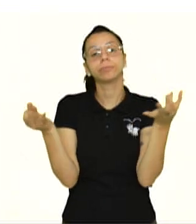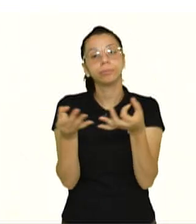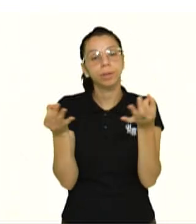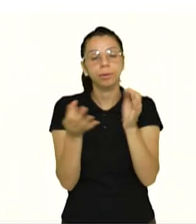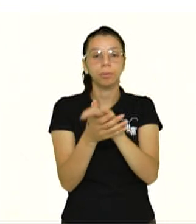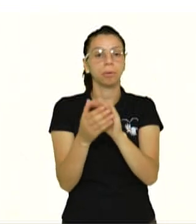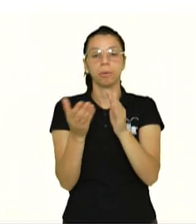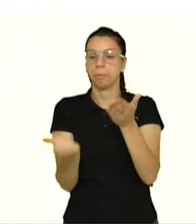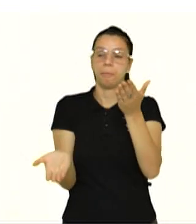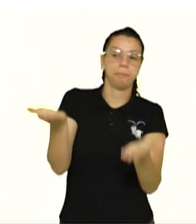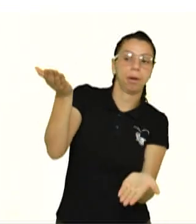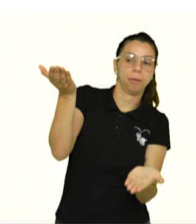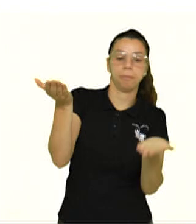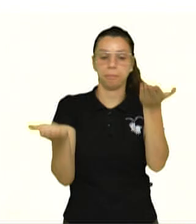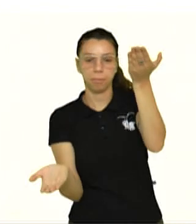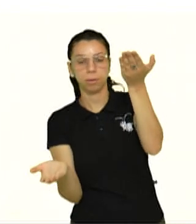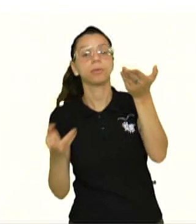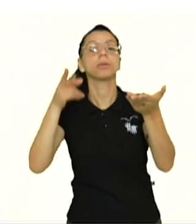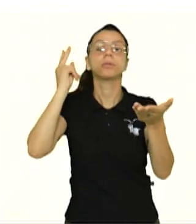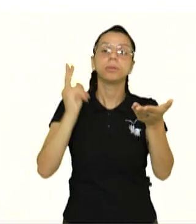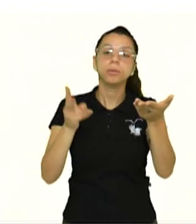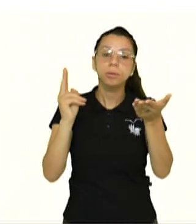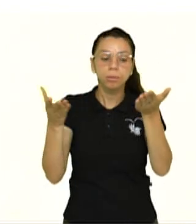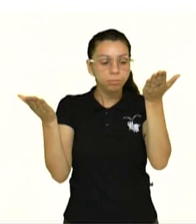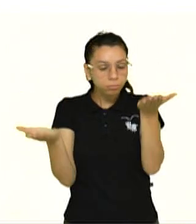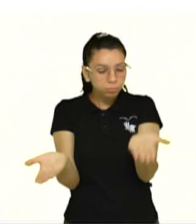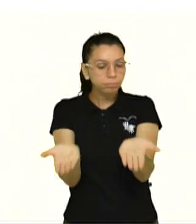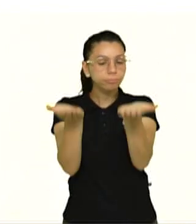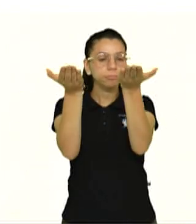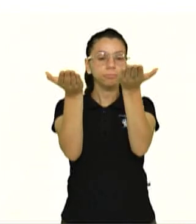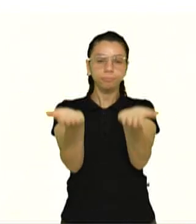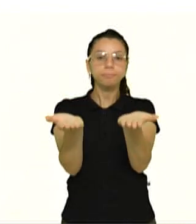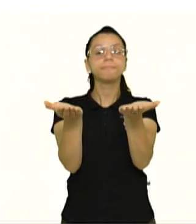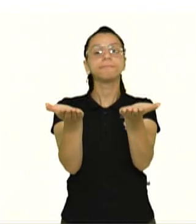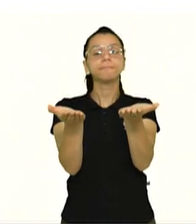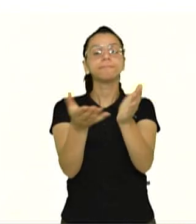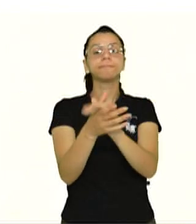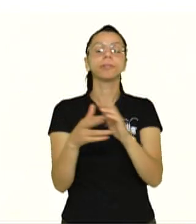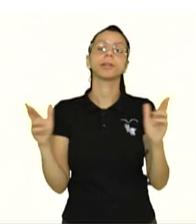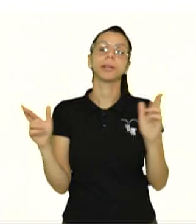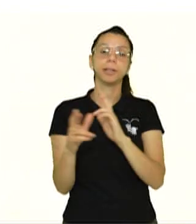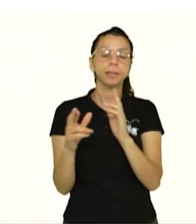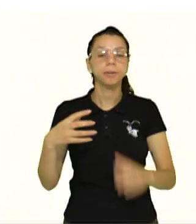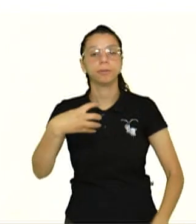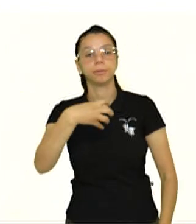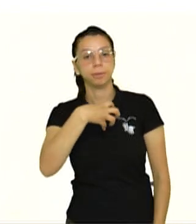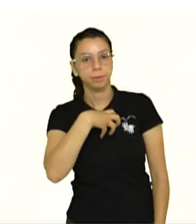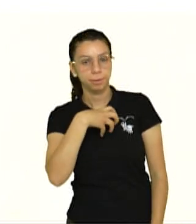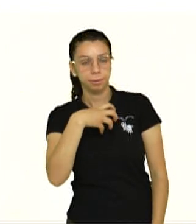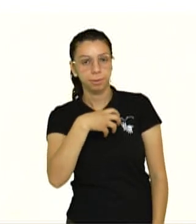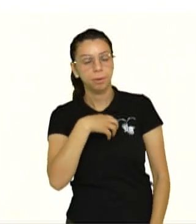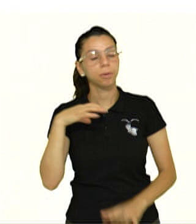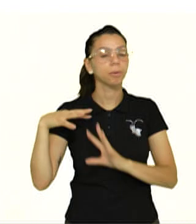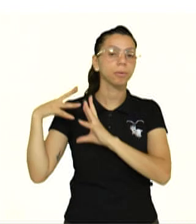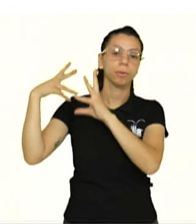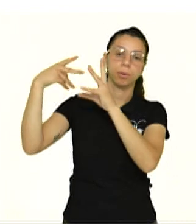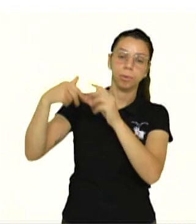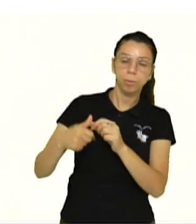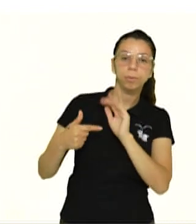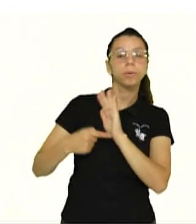de mais e nem de menos, sempre no meio, né, em relação aos sentimentos, em relação a tudo aquilo